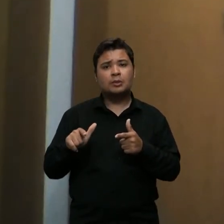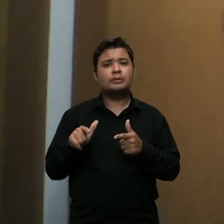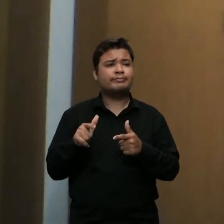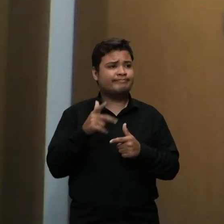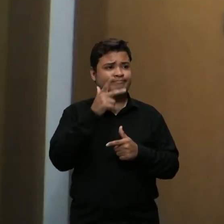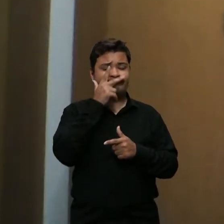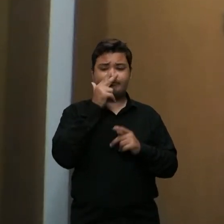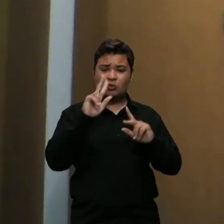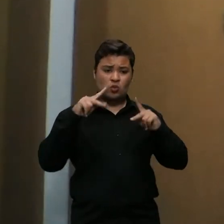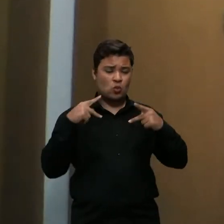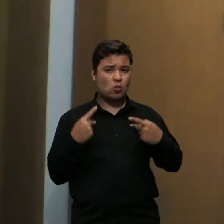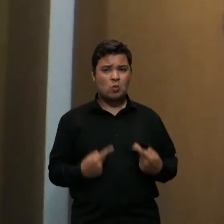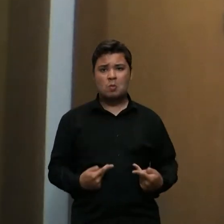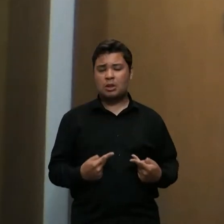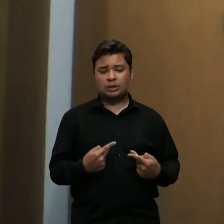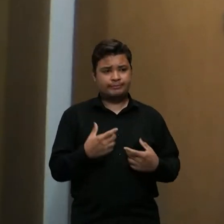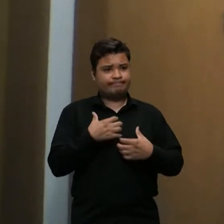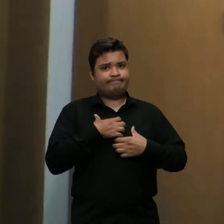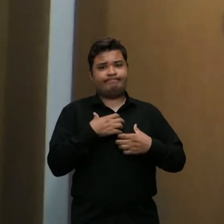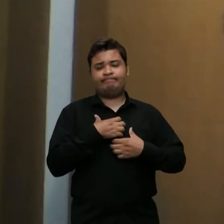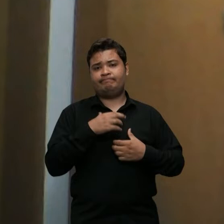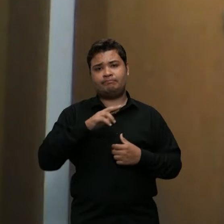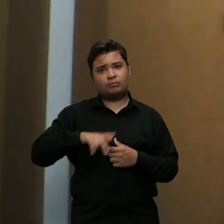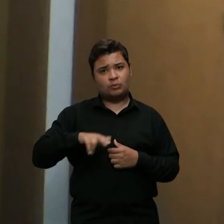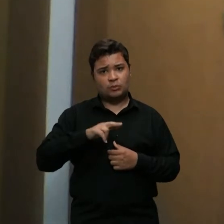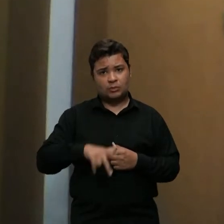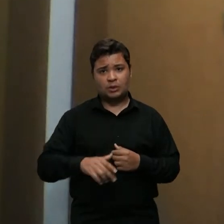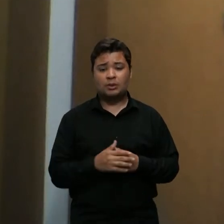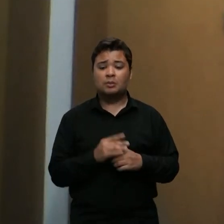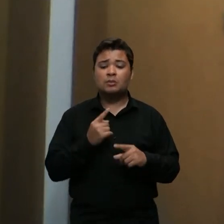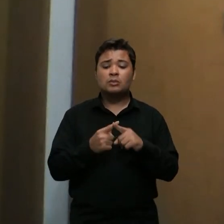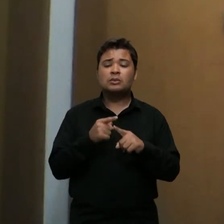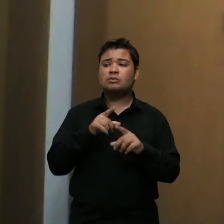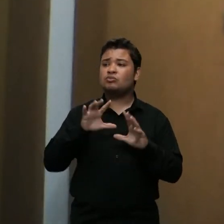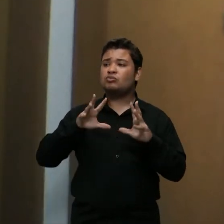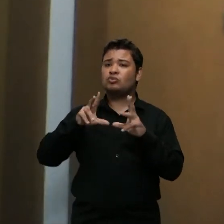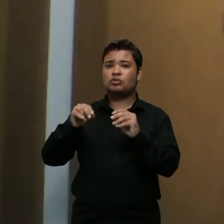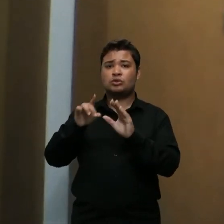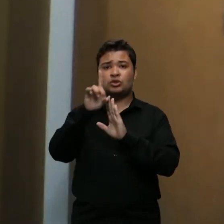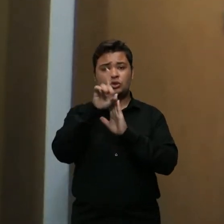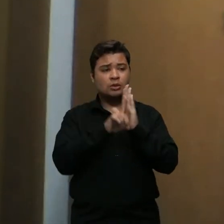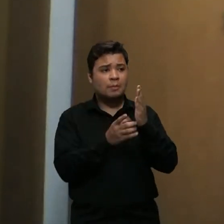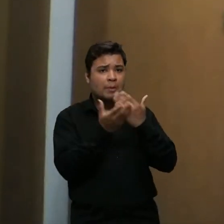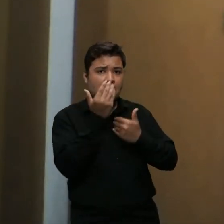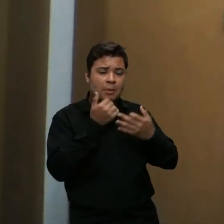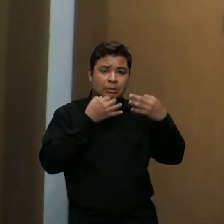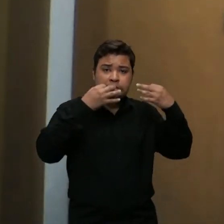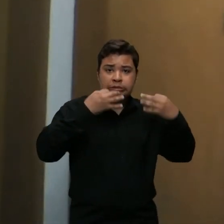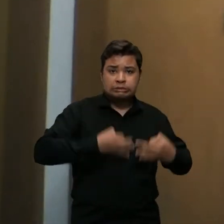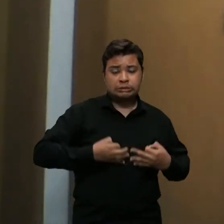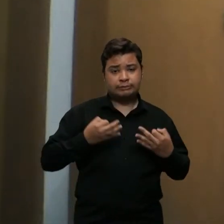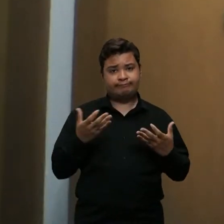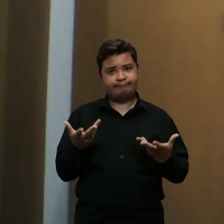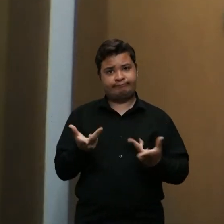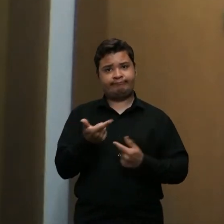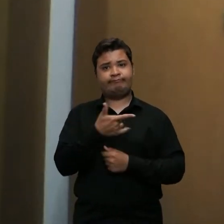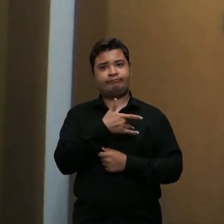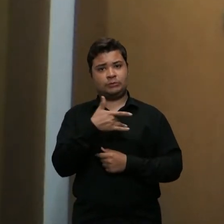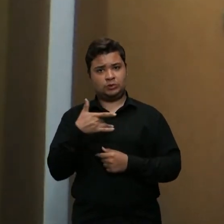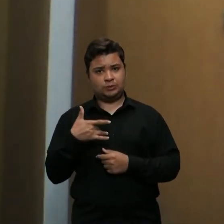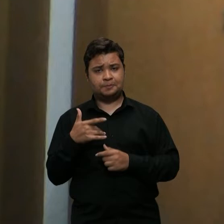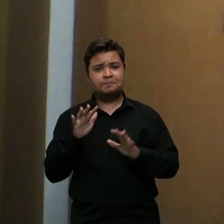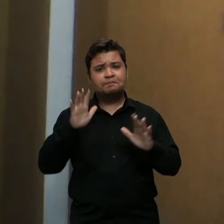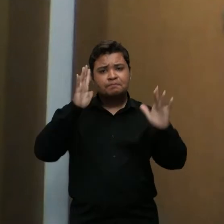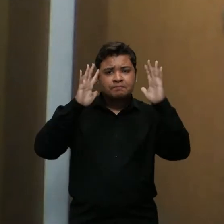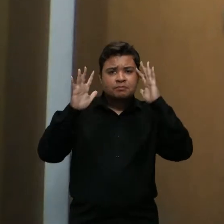ela fere um direito que é constitucional, que é o direito a uma alimentação adequada e saudável. Então, pensando aí ao longo da vida de